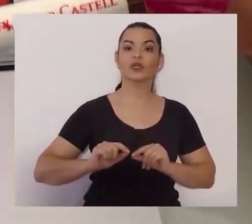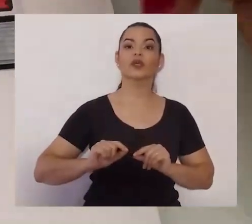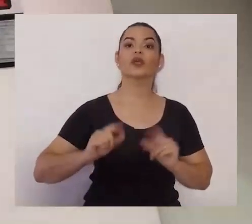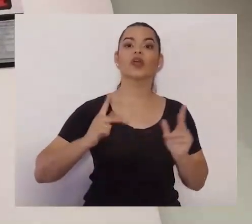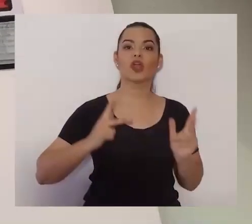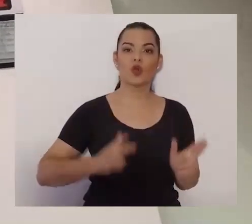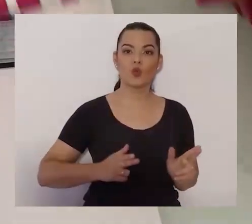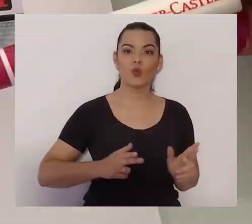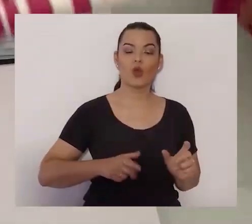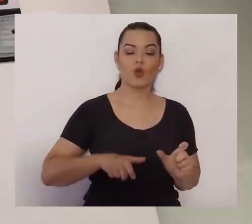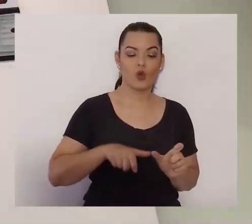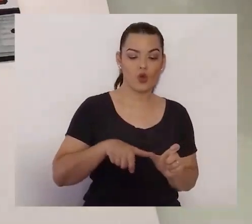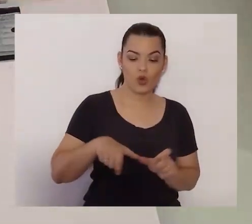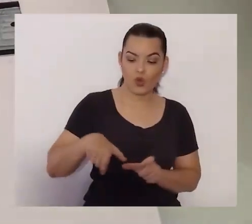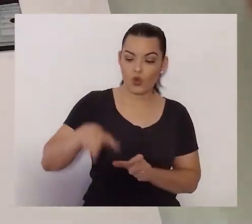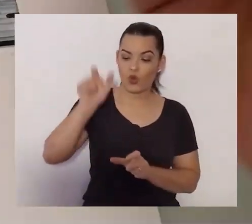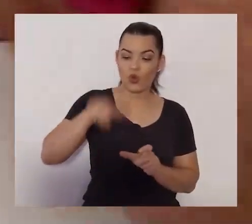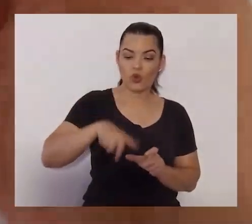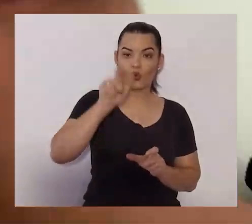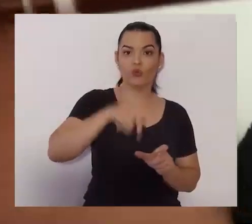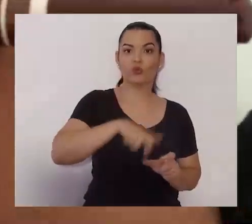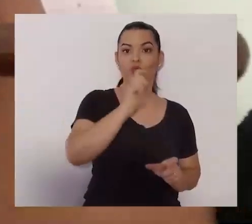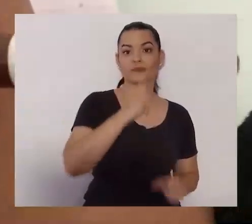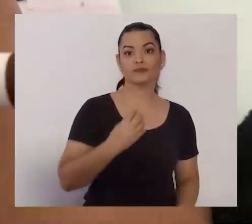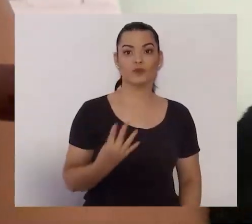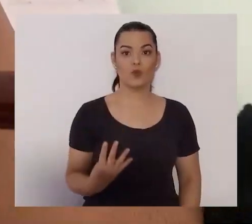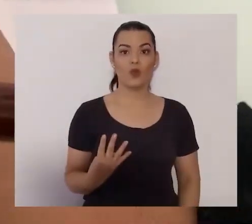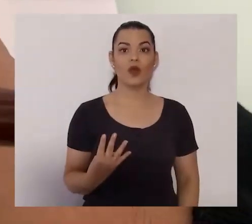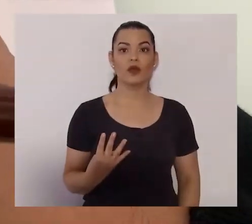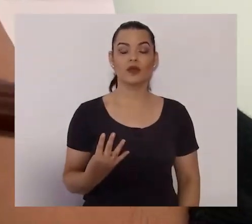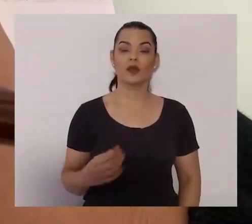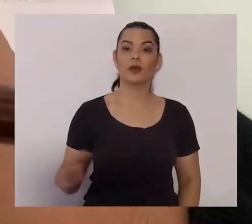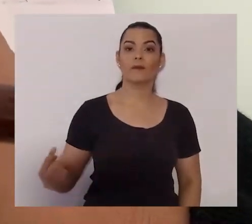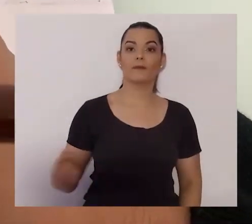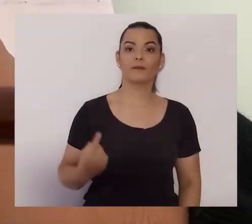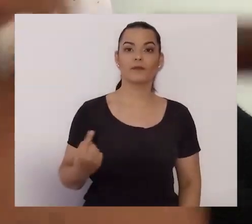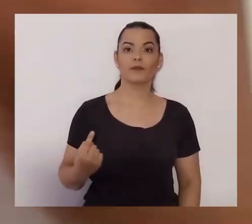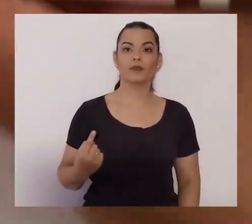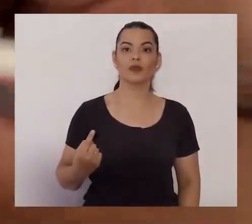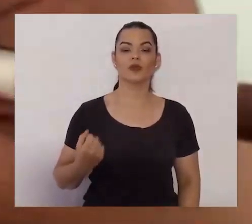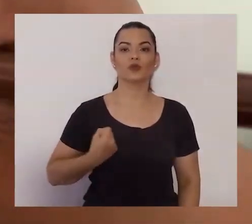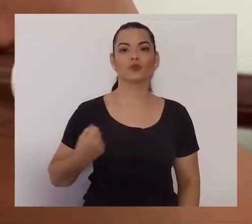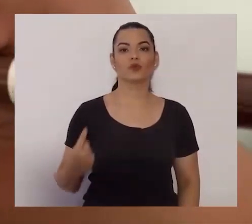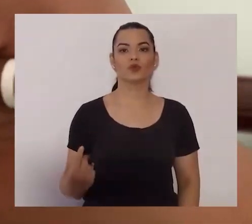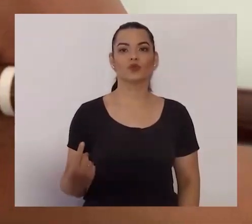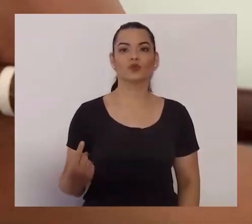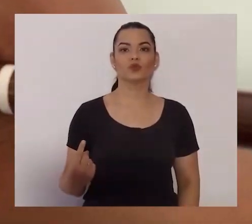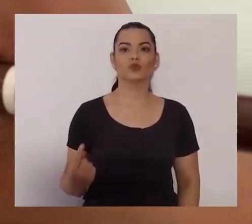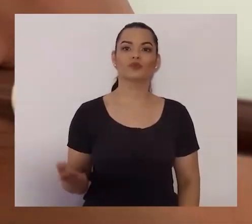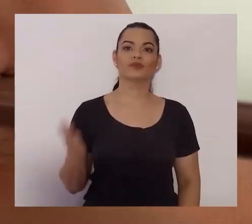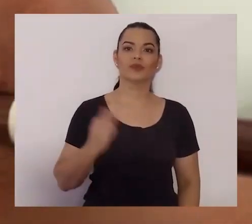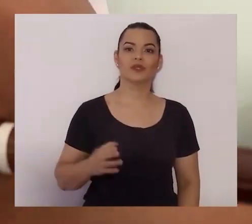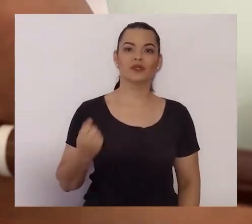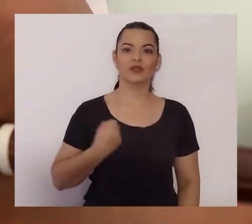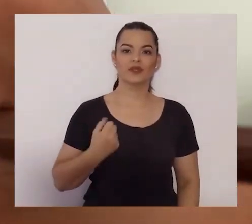coisa com as colunas. Eu tenho 4 colunas. Então, a primeira eu vou chamar de 1,